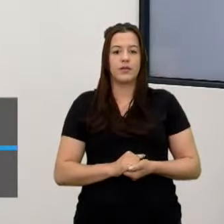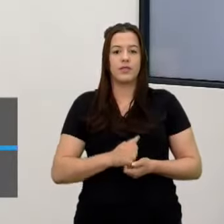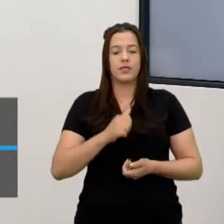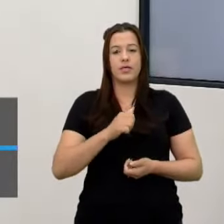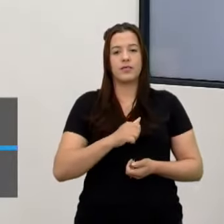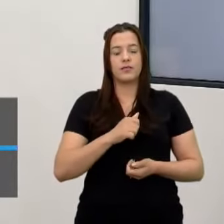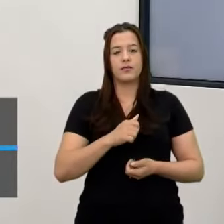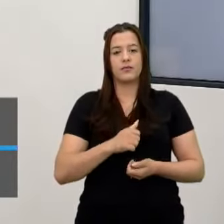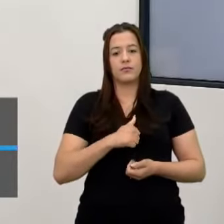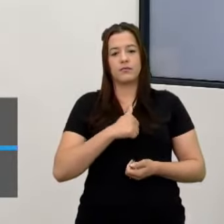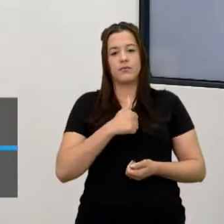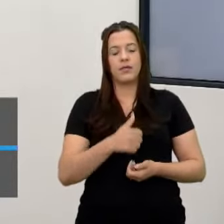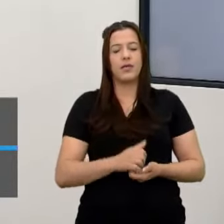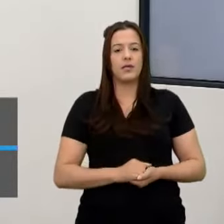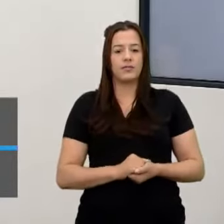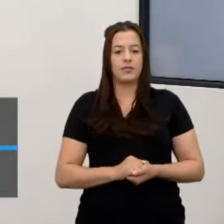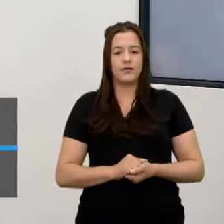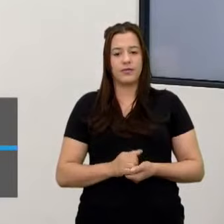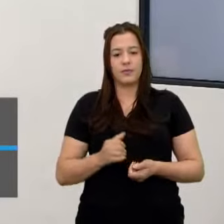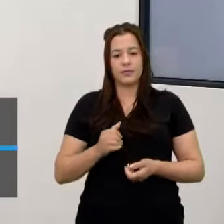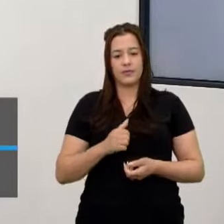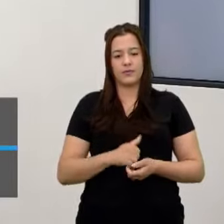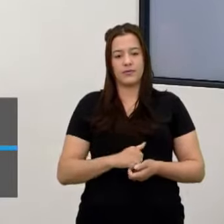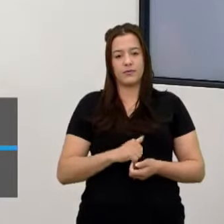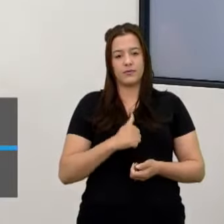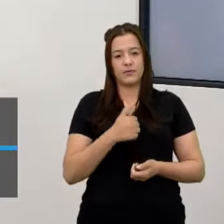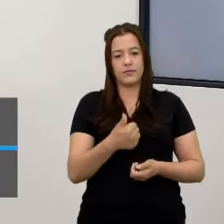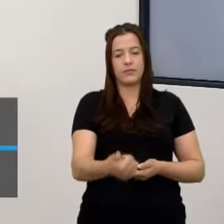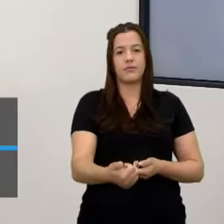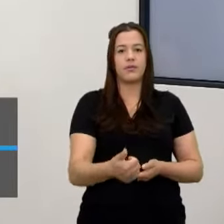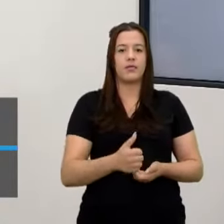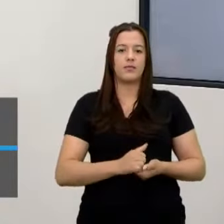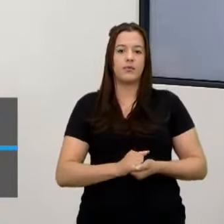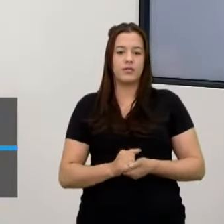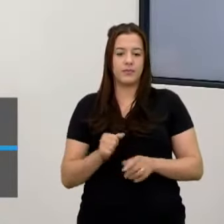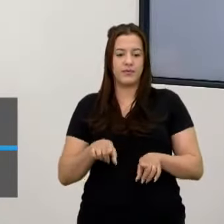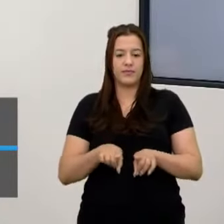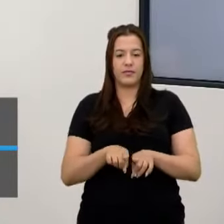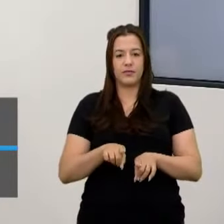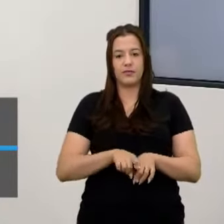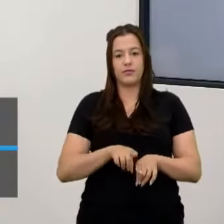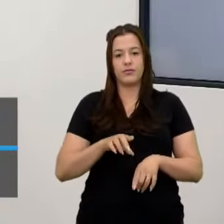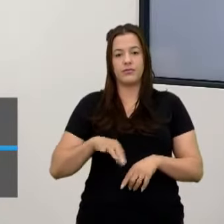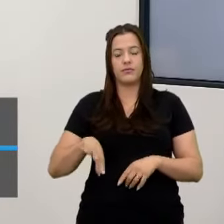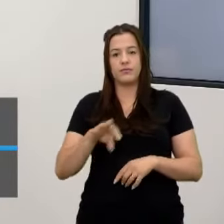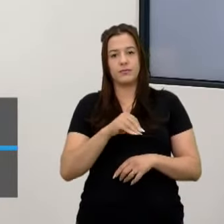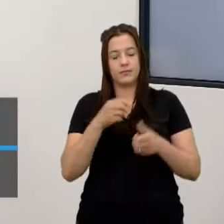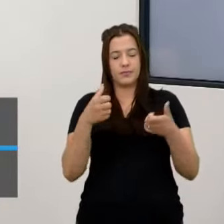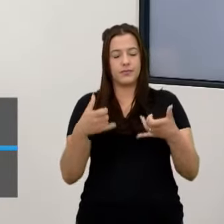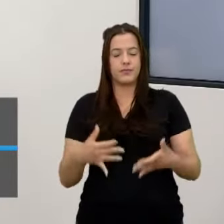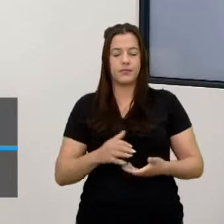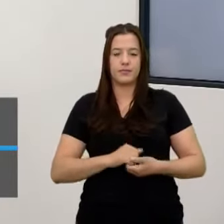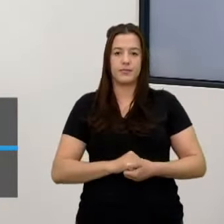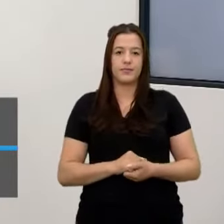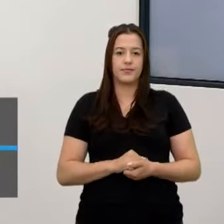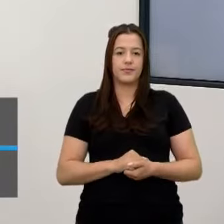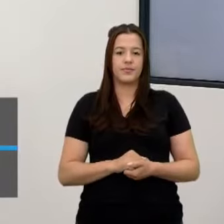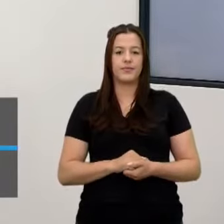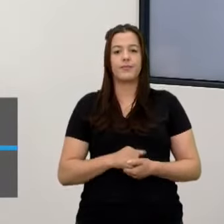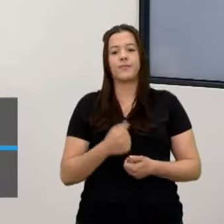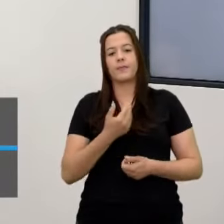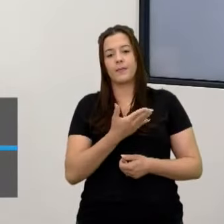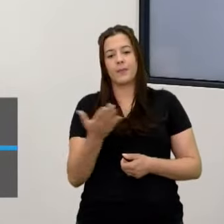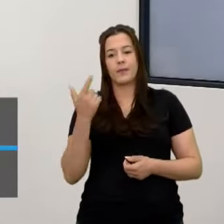passiva e depois a gente vai trabalhar mais aprofundadamente sobre ela nas próximas aulas. Ok? Então, there we go